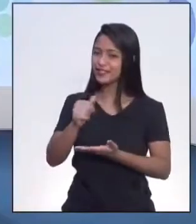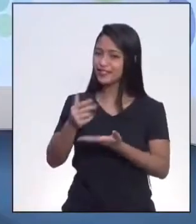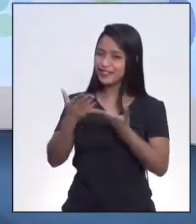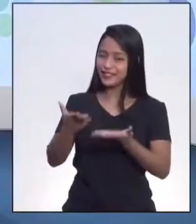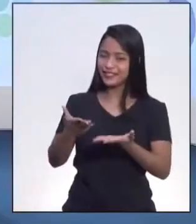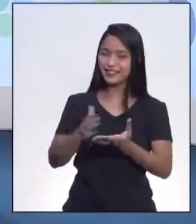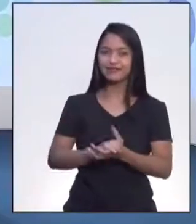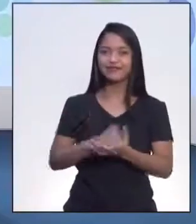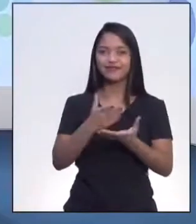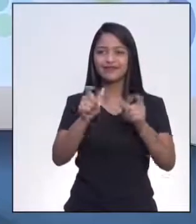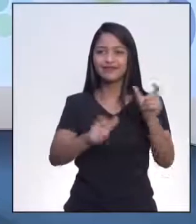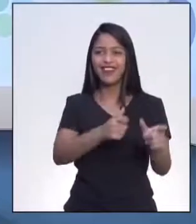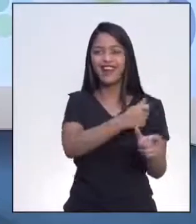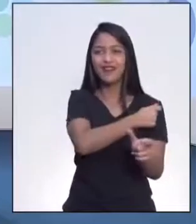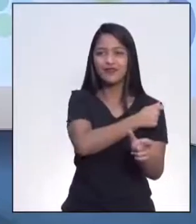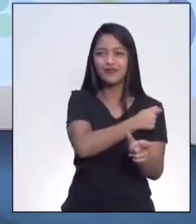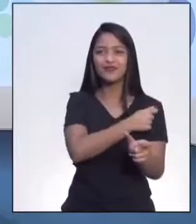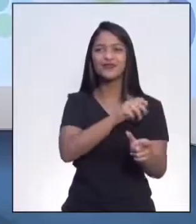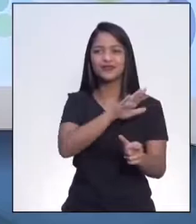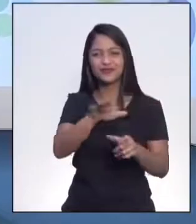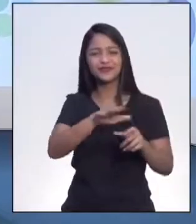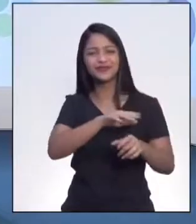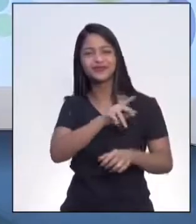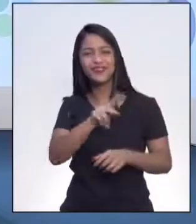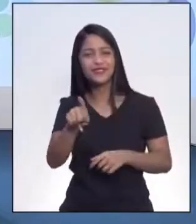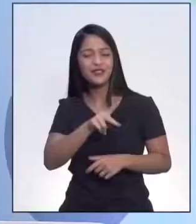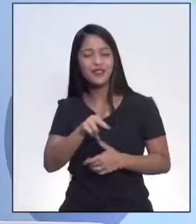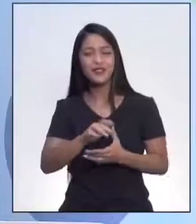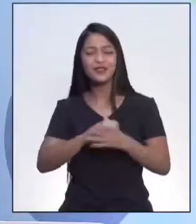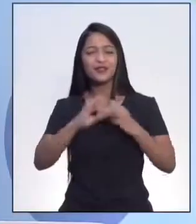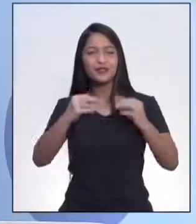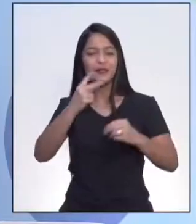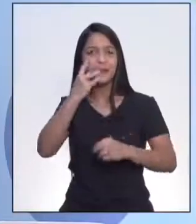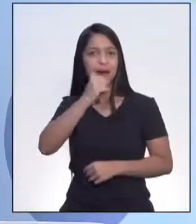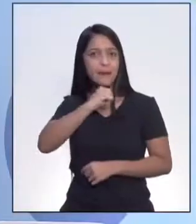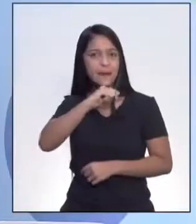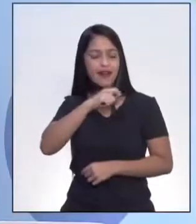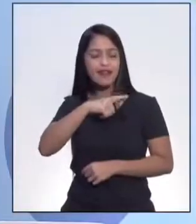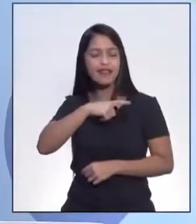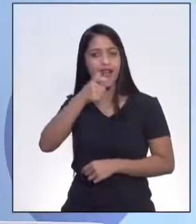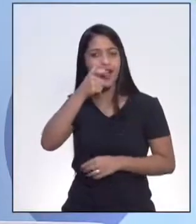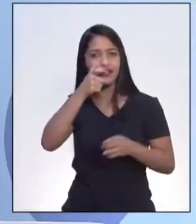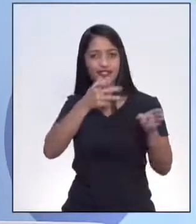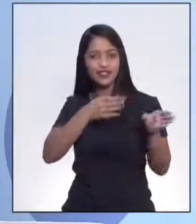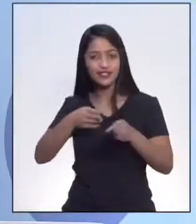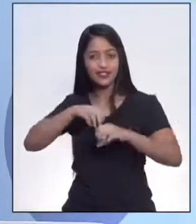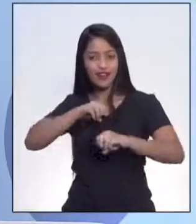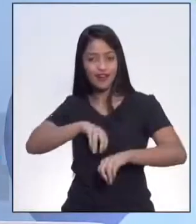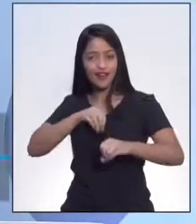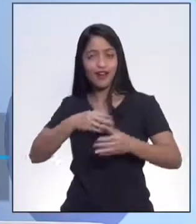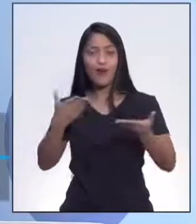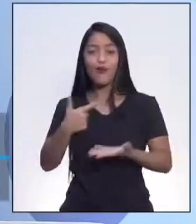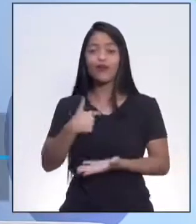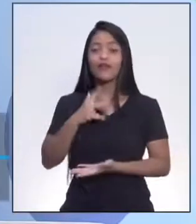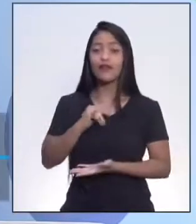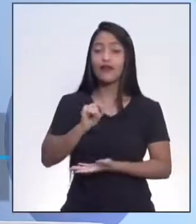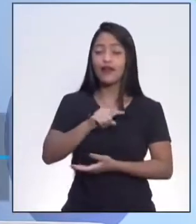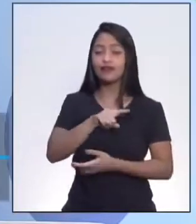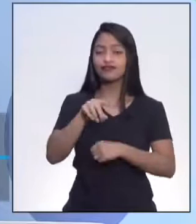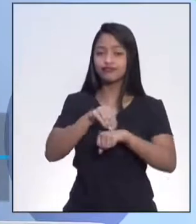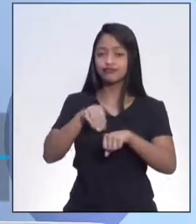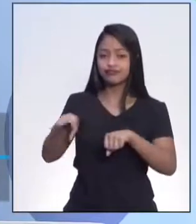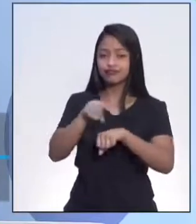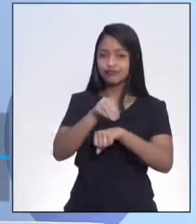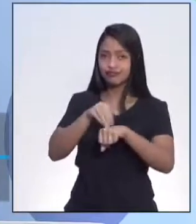Bom dia, alunos, professores, pais que assistem às nossas aulas. Eu vou fazer a moderação aqui, então tudo que você escrevendo no chat, eu passarei para a